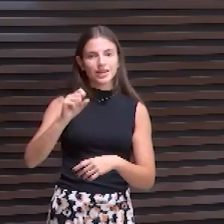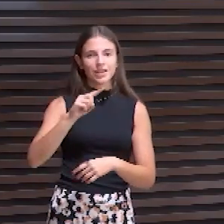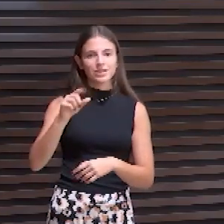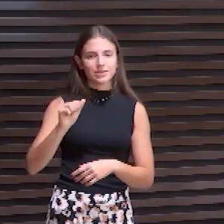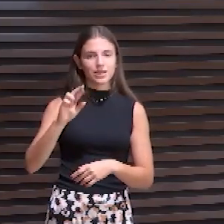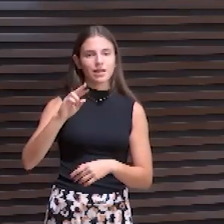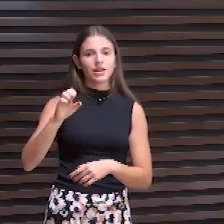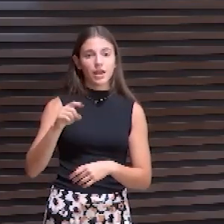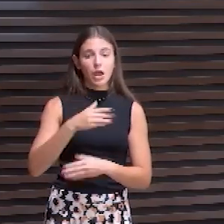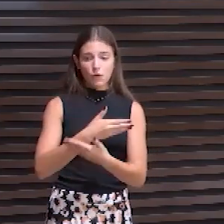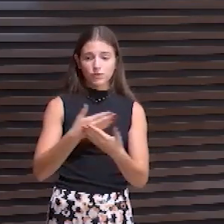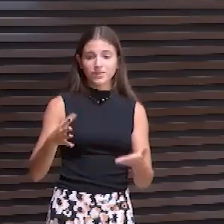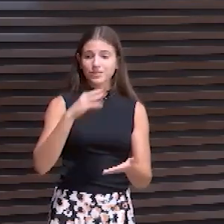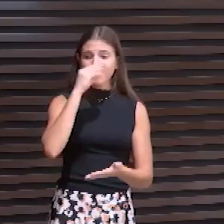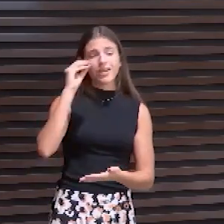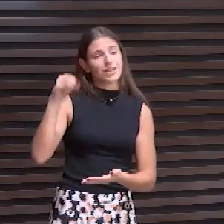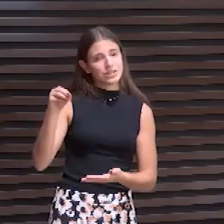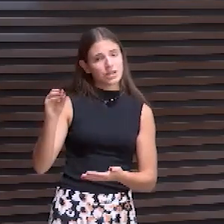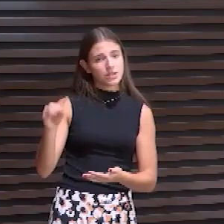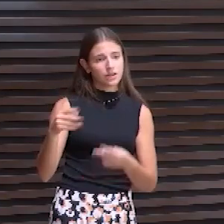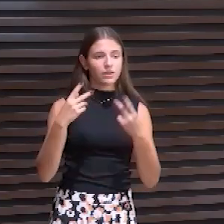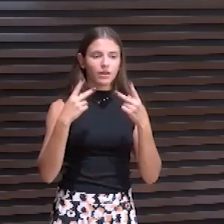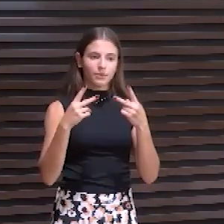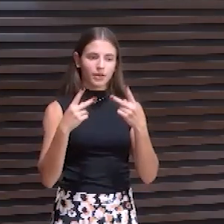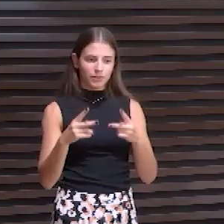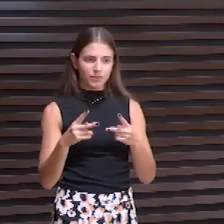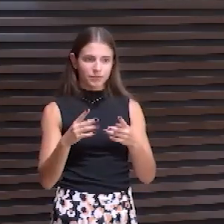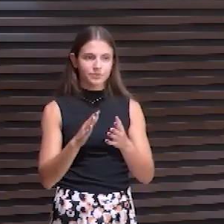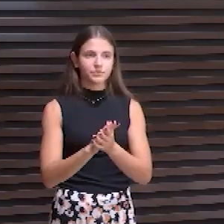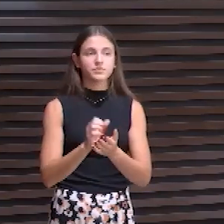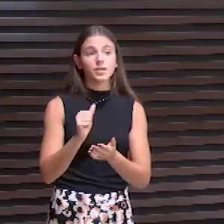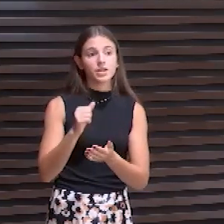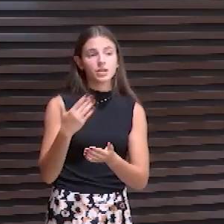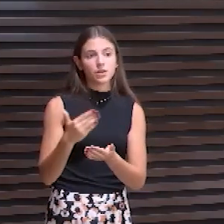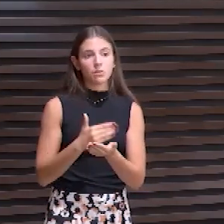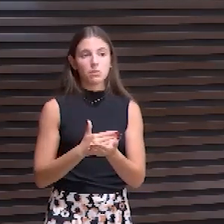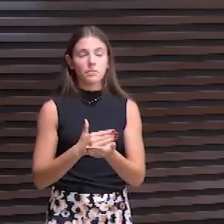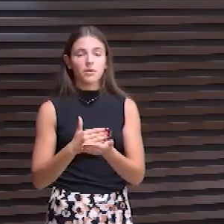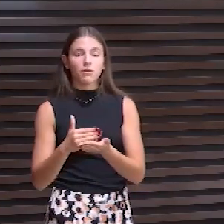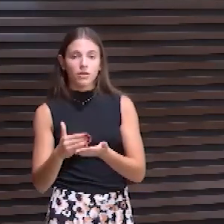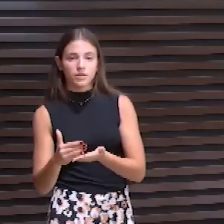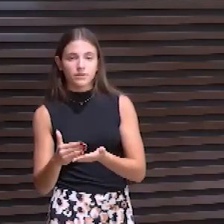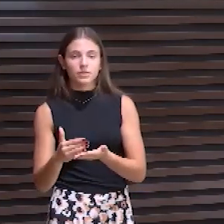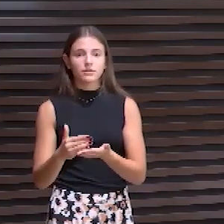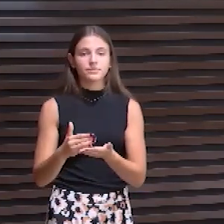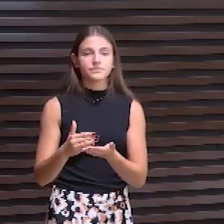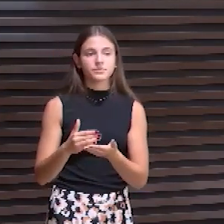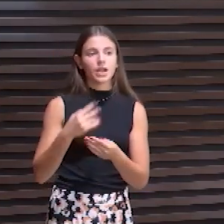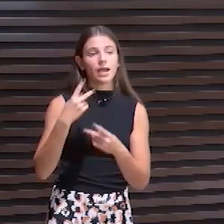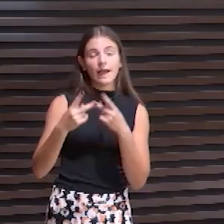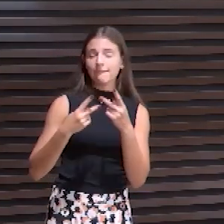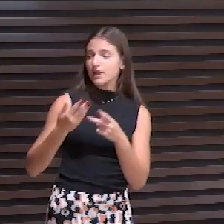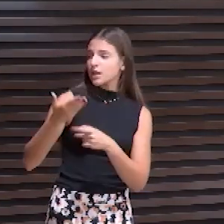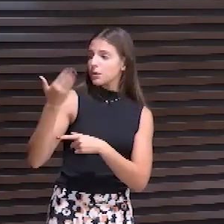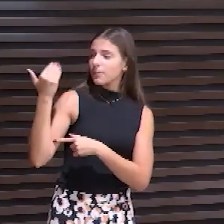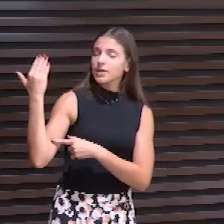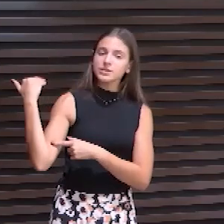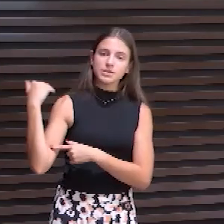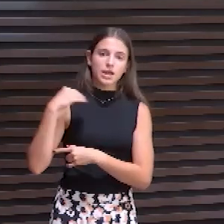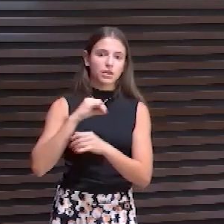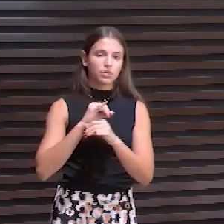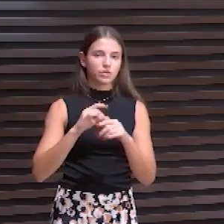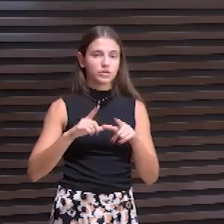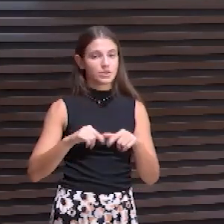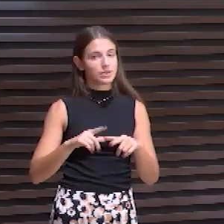rejeitando a mensagem. Então aqui ele começa a falar desse passado que aconteceu em Israel. E aqueles